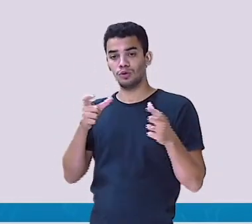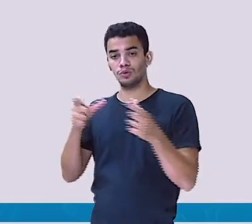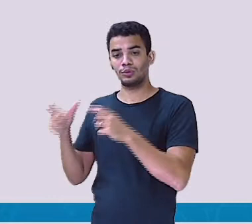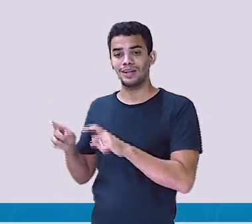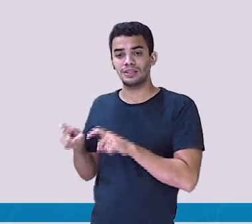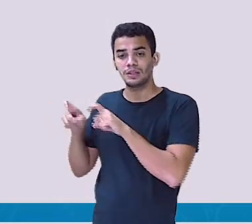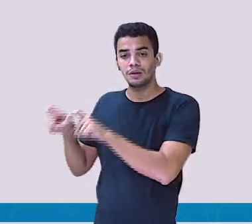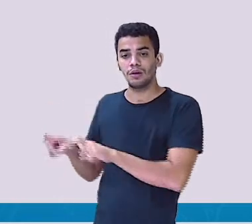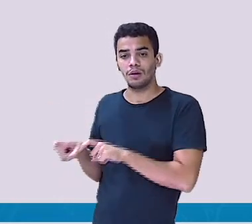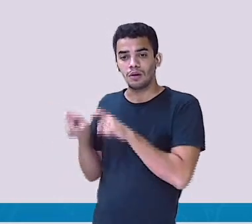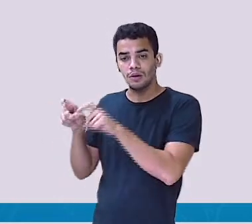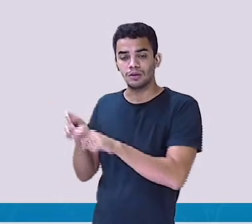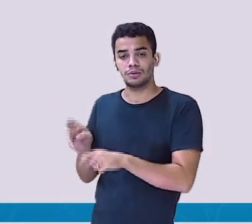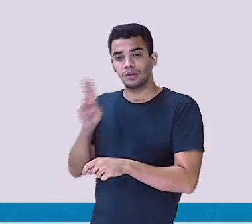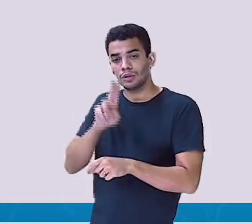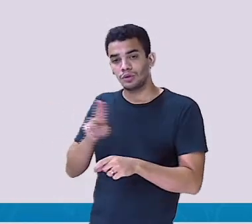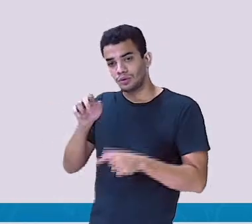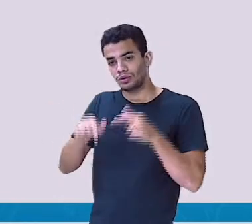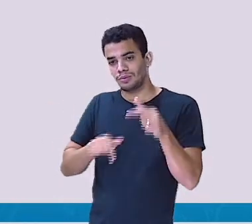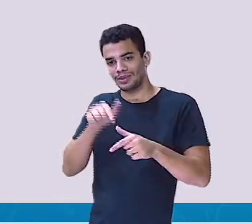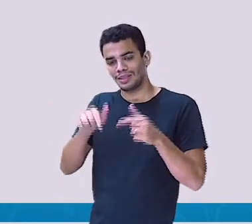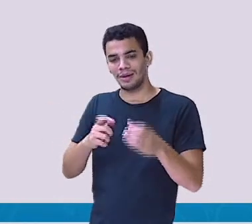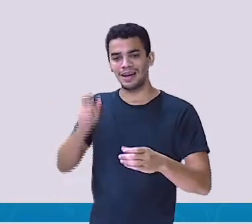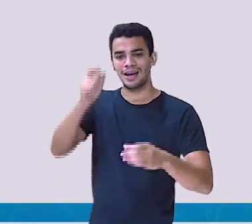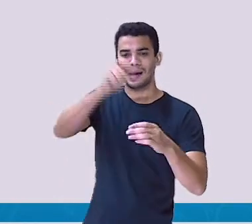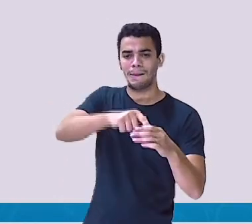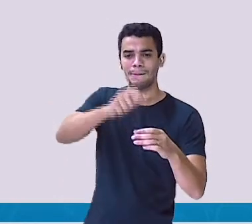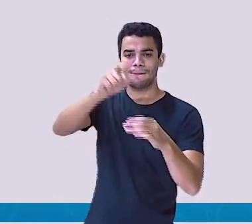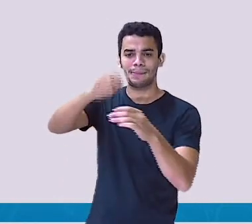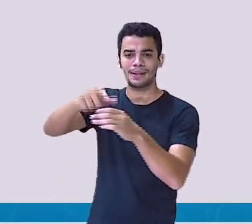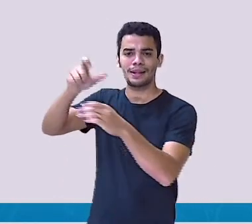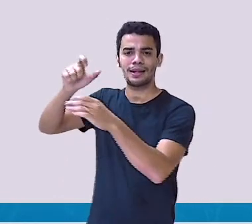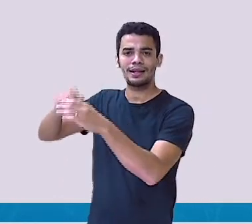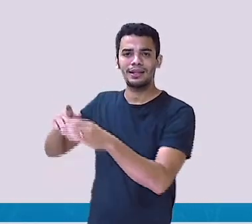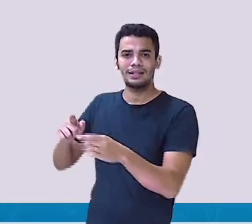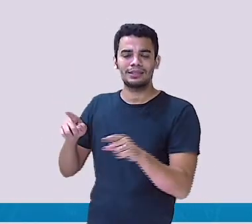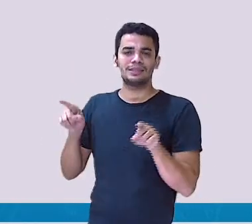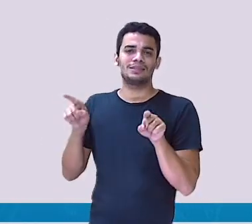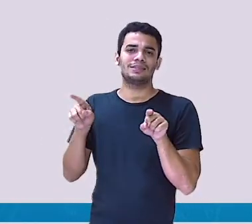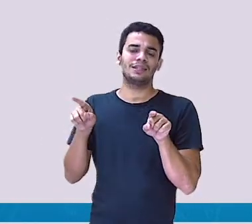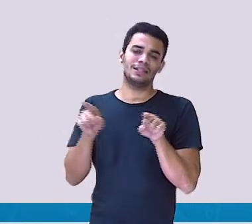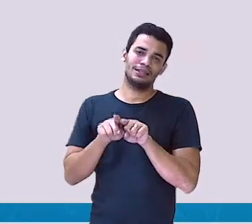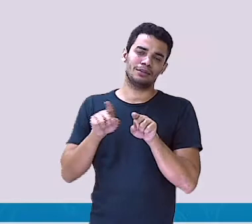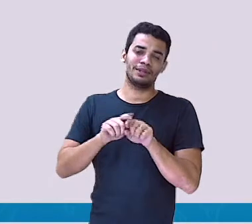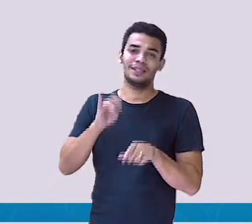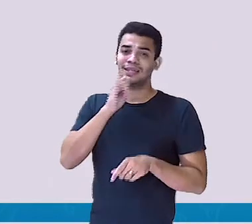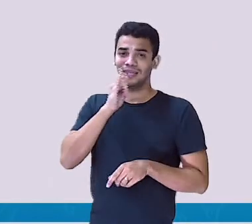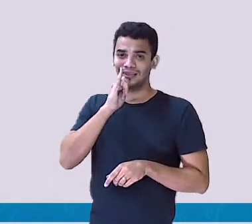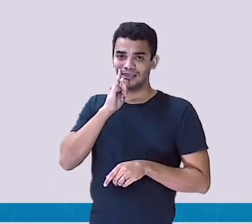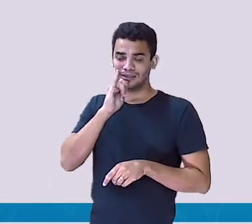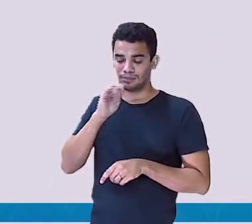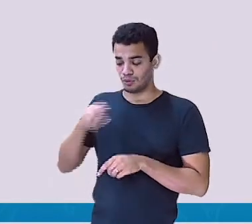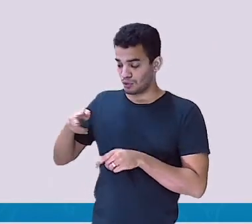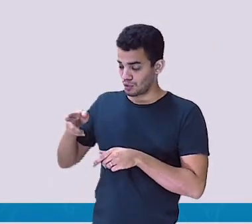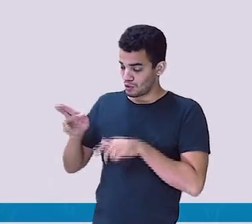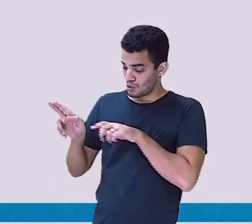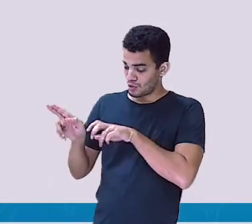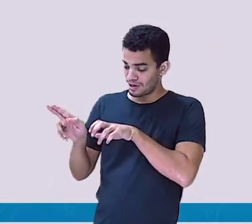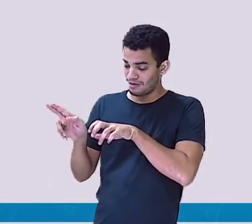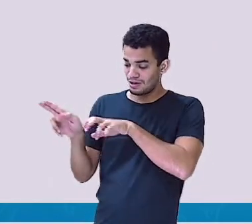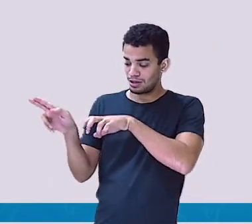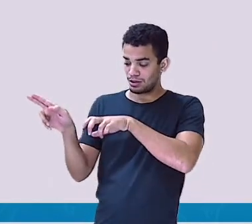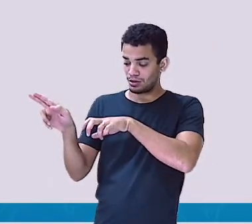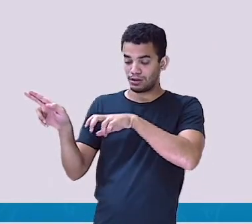trabalho, eles auxiliam nas plantações, assim também como a lã do carneiro é utilizada na indústria